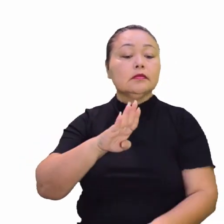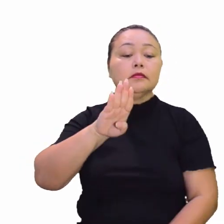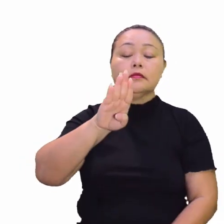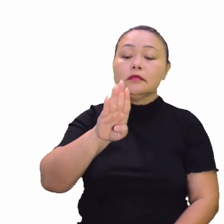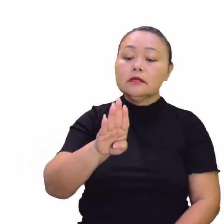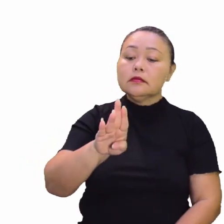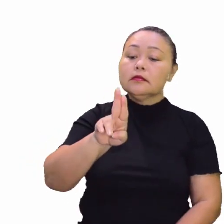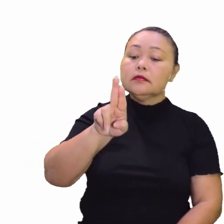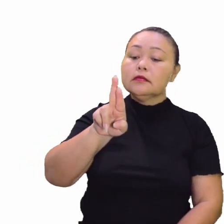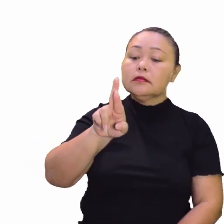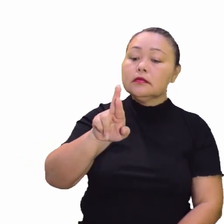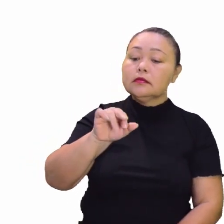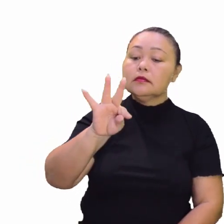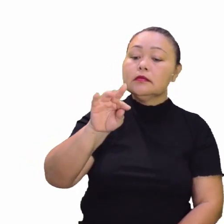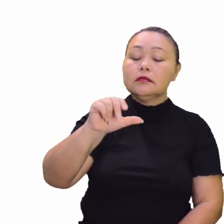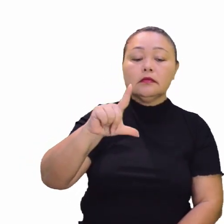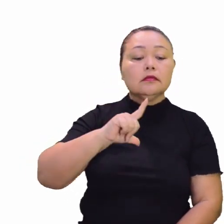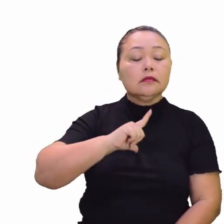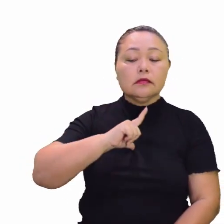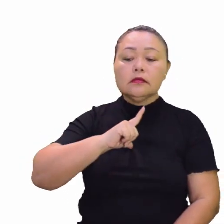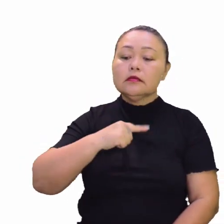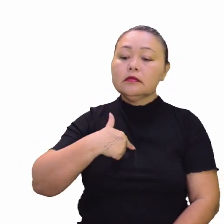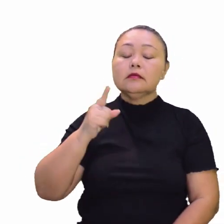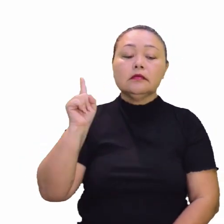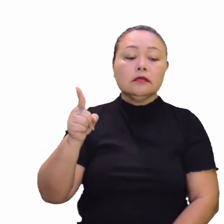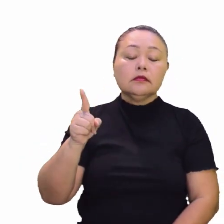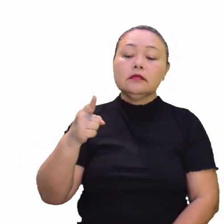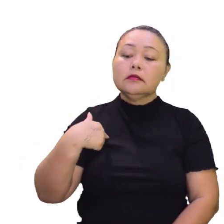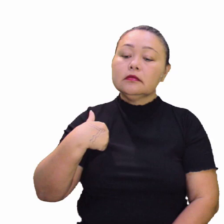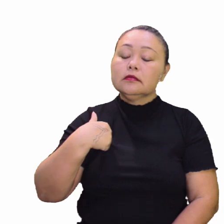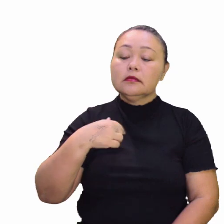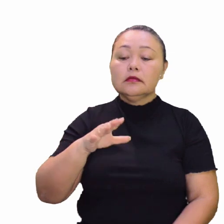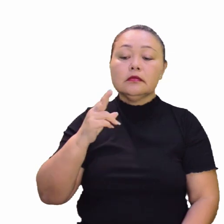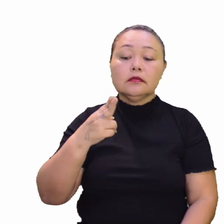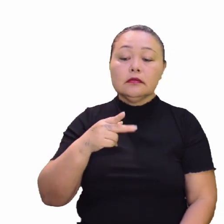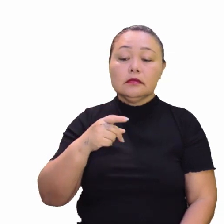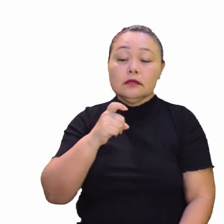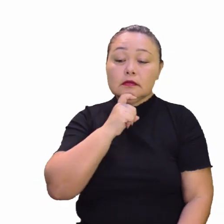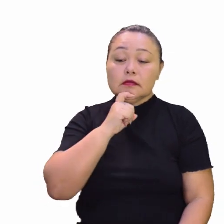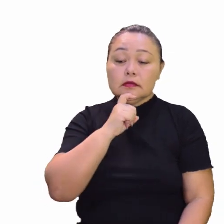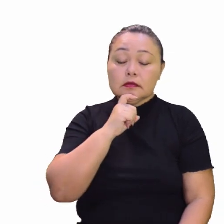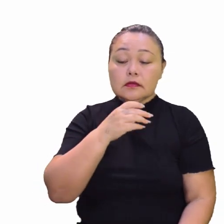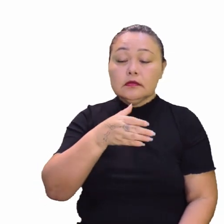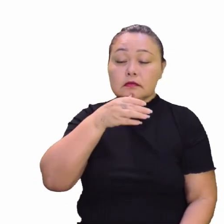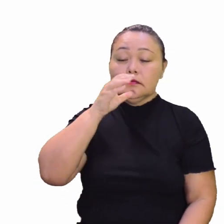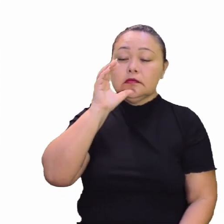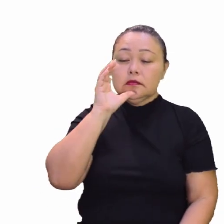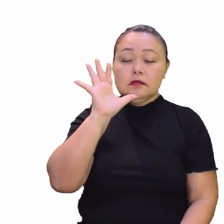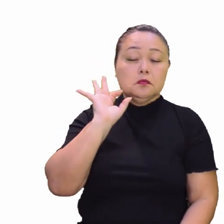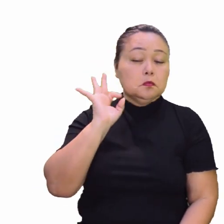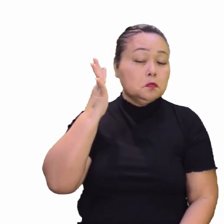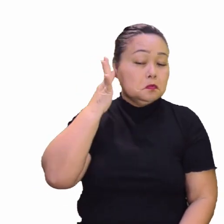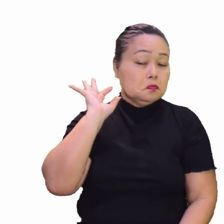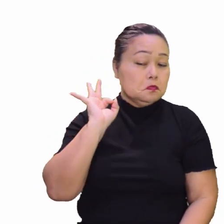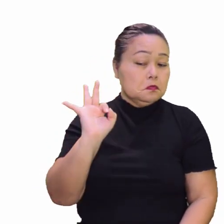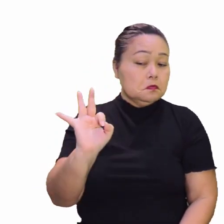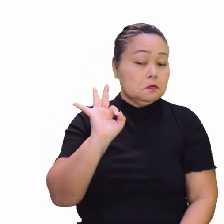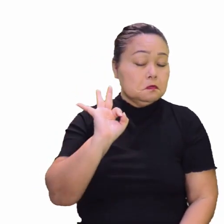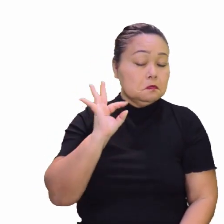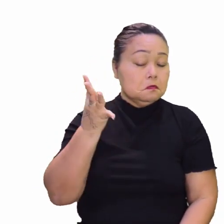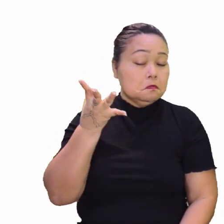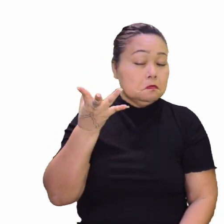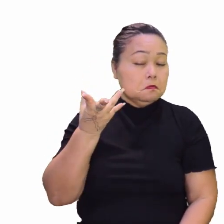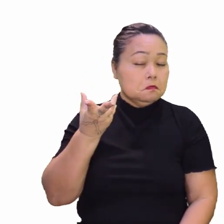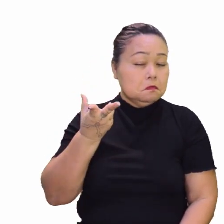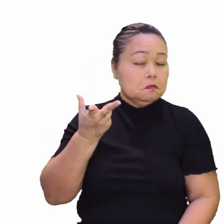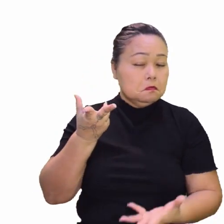tomou suco de buriti? Já é uma delícia, hein? Cara, Top demais, gelado, né? Gelado? Toma. top das galáxias esse suco. É maravilhoso.